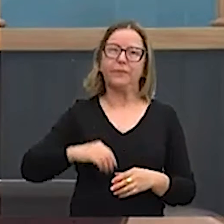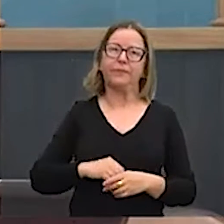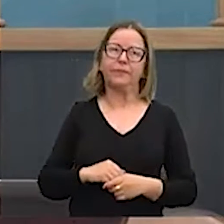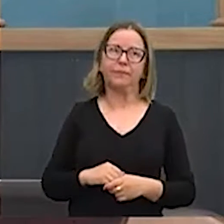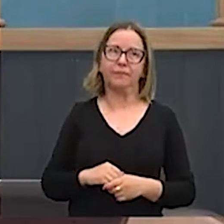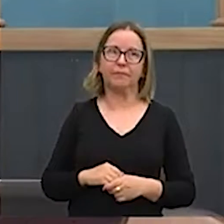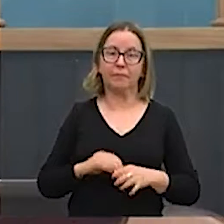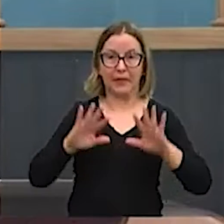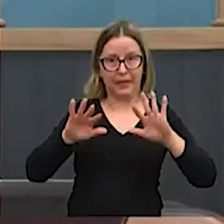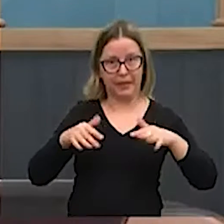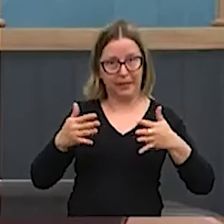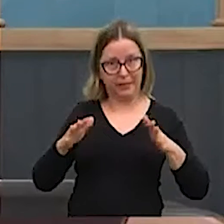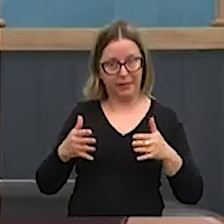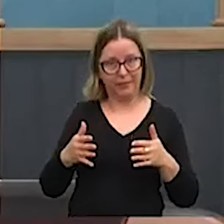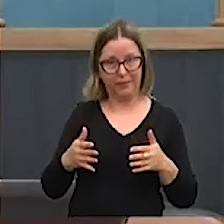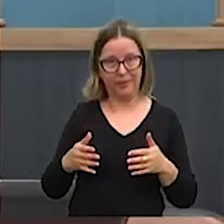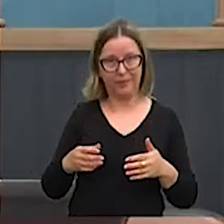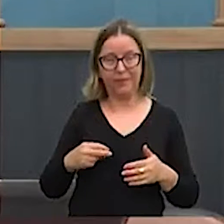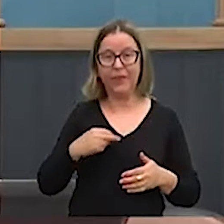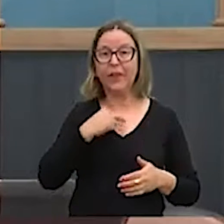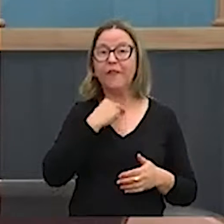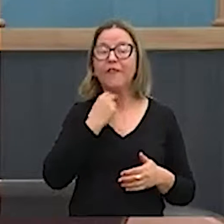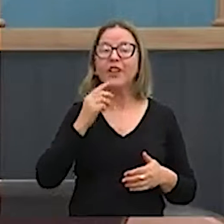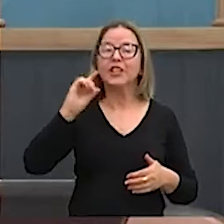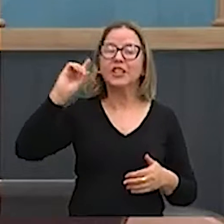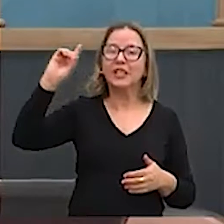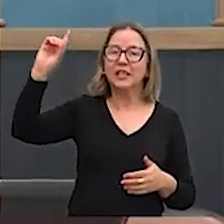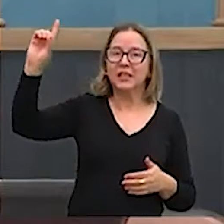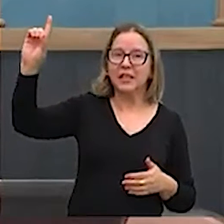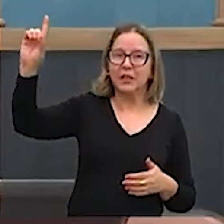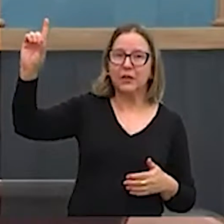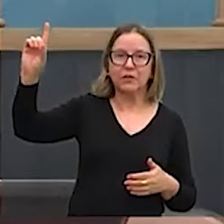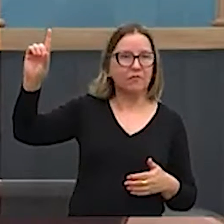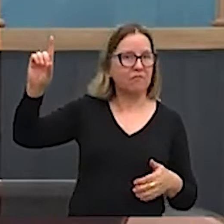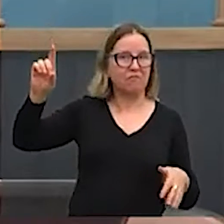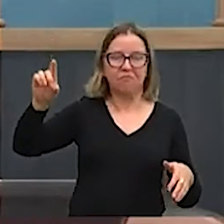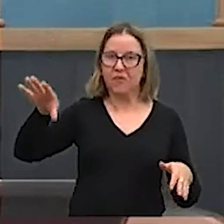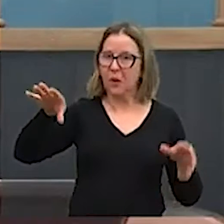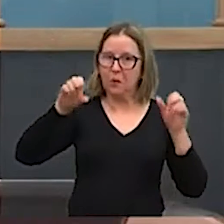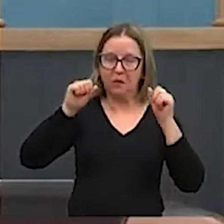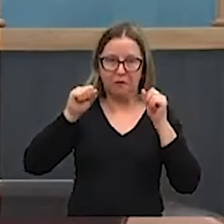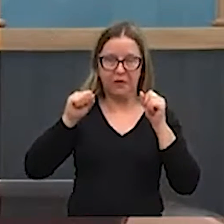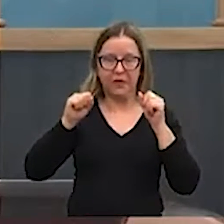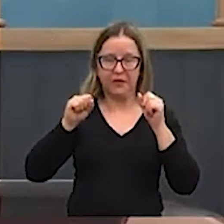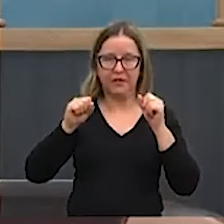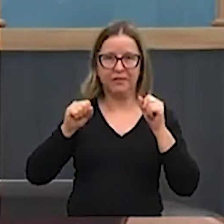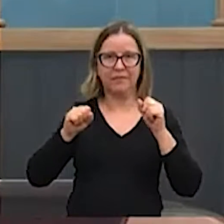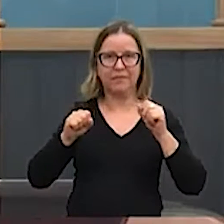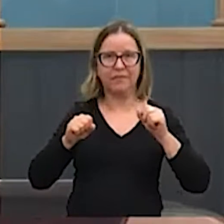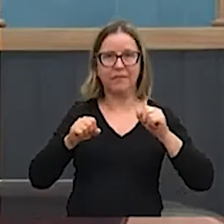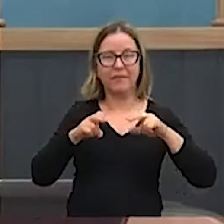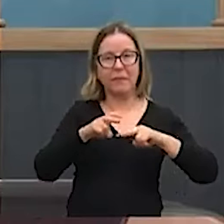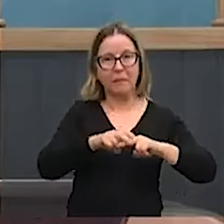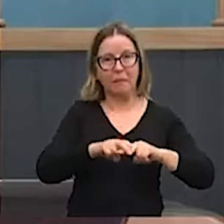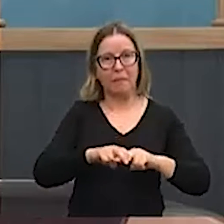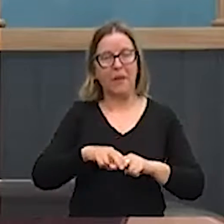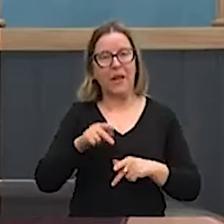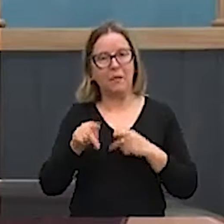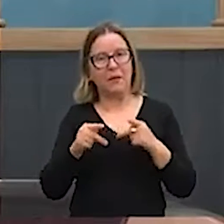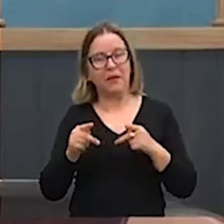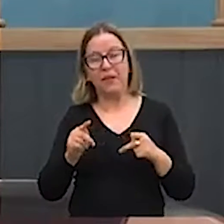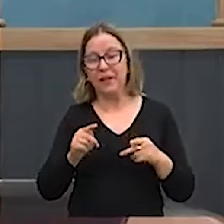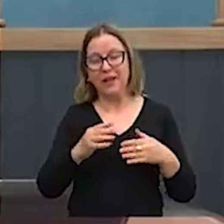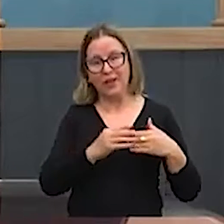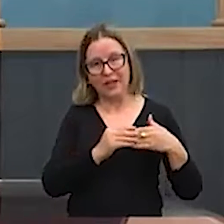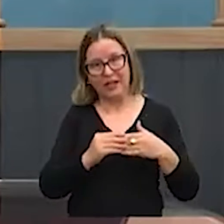Olha bem isso aqui. A voz de Deus não é ouvida por aquele que não é guiado